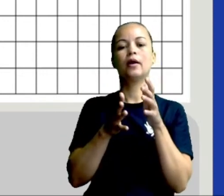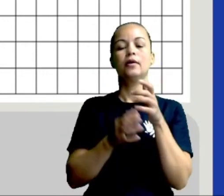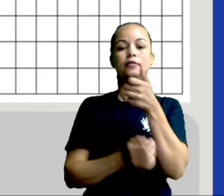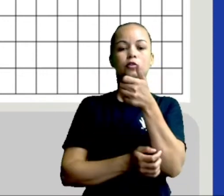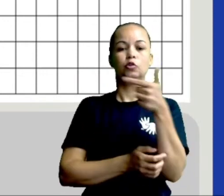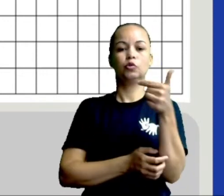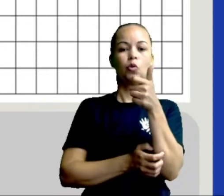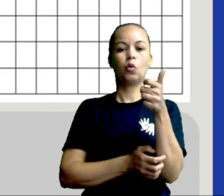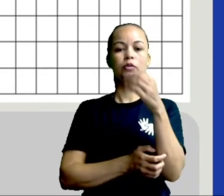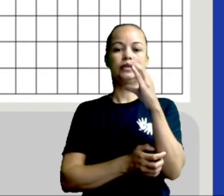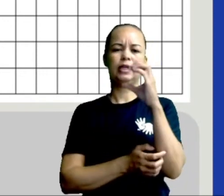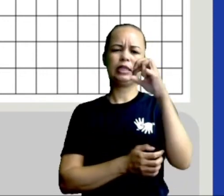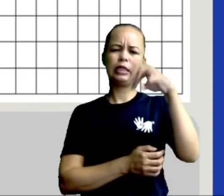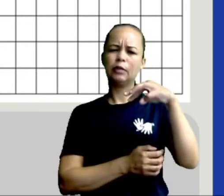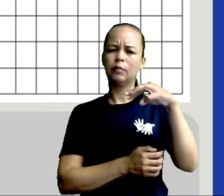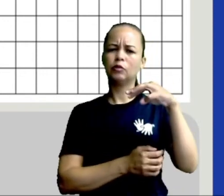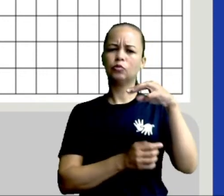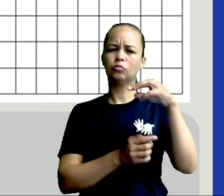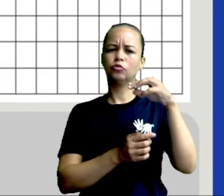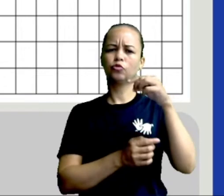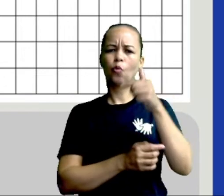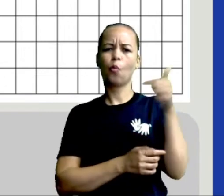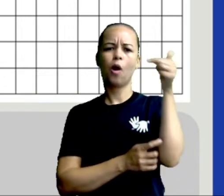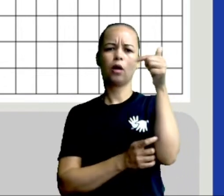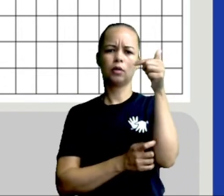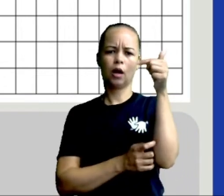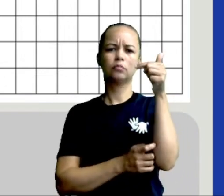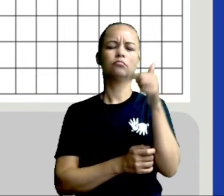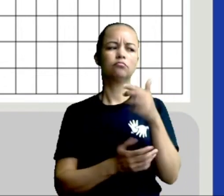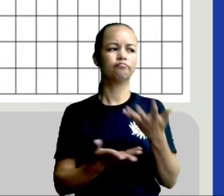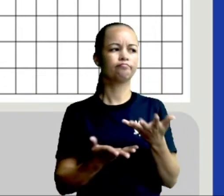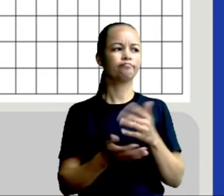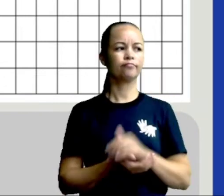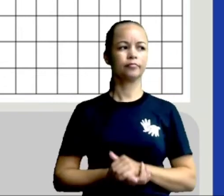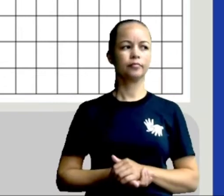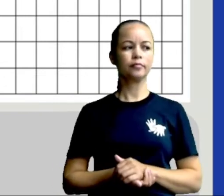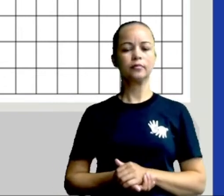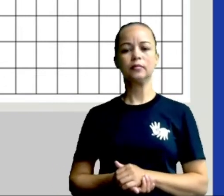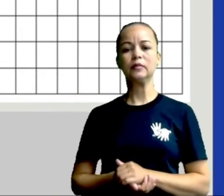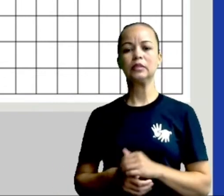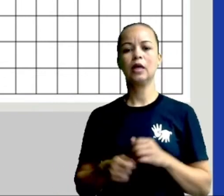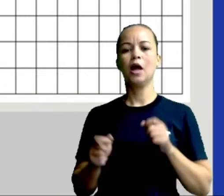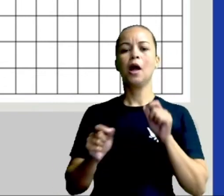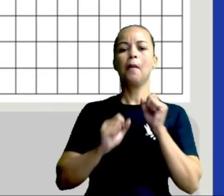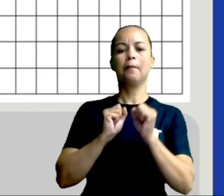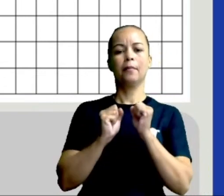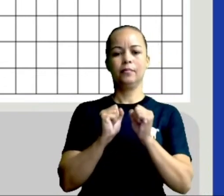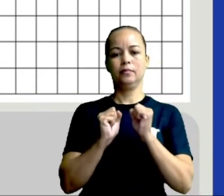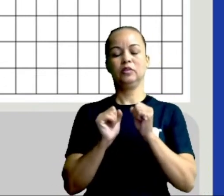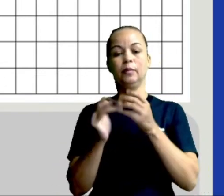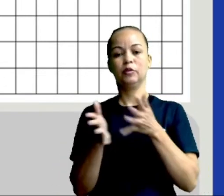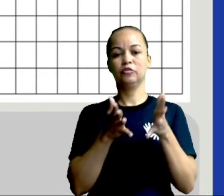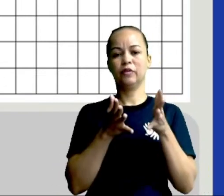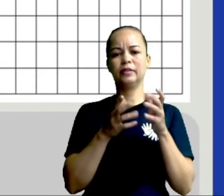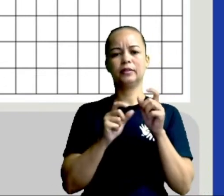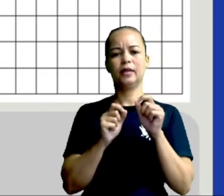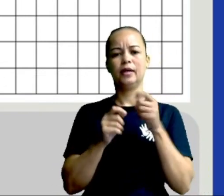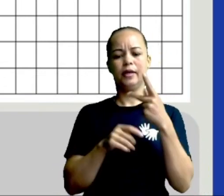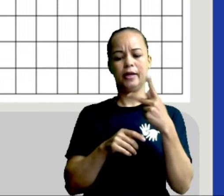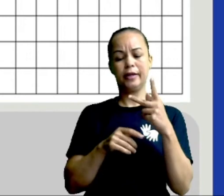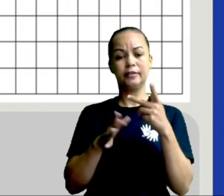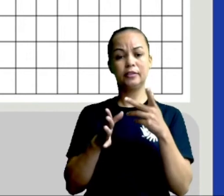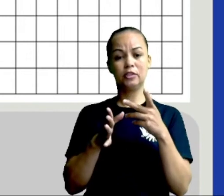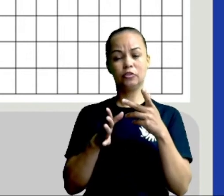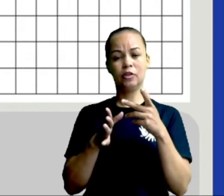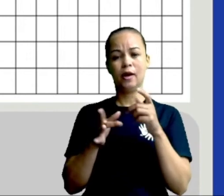centímetros quadrados. Poxa, professora, tem a opção de fazer isso aí, mas será que eu vou conseguir fazer triângulos